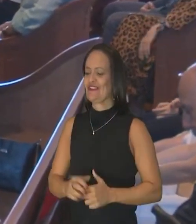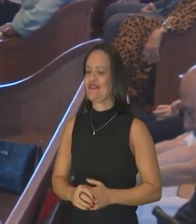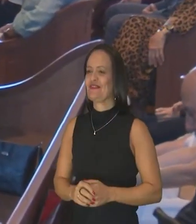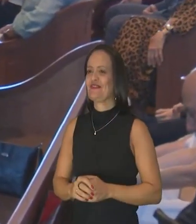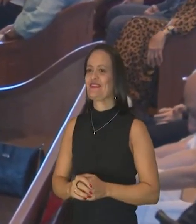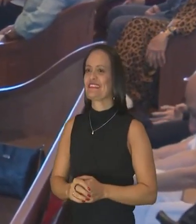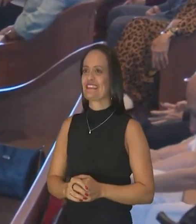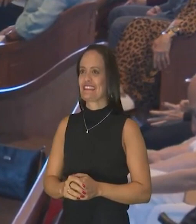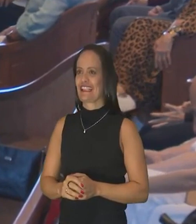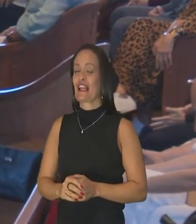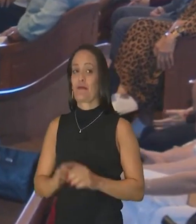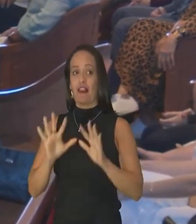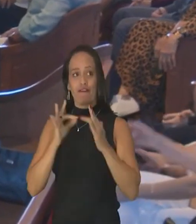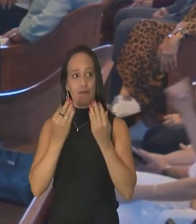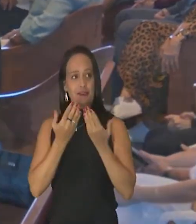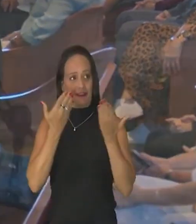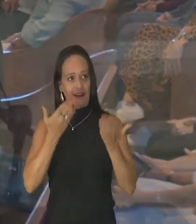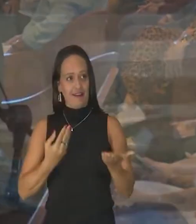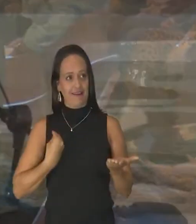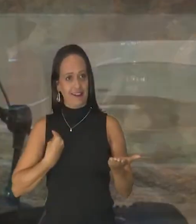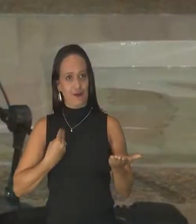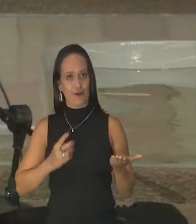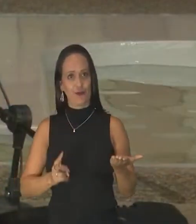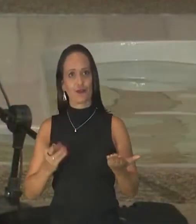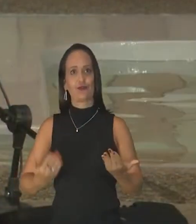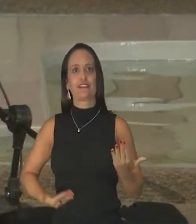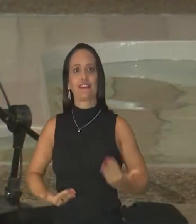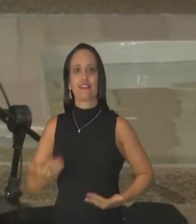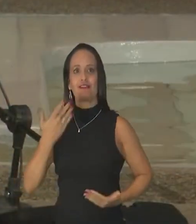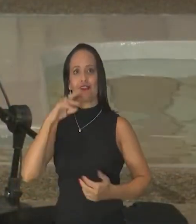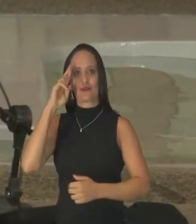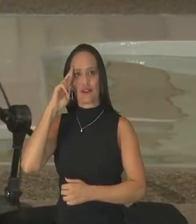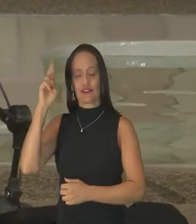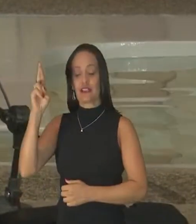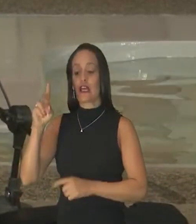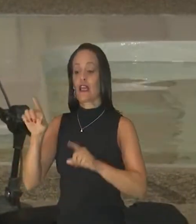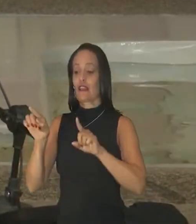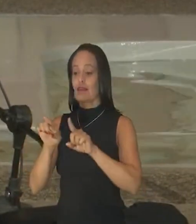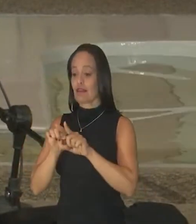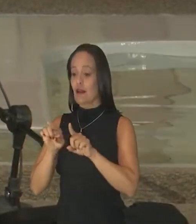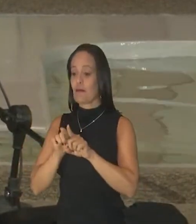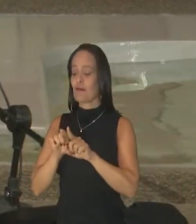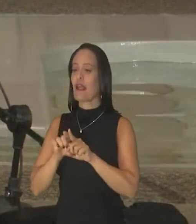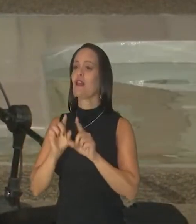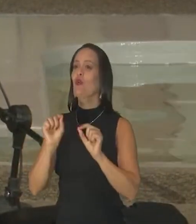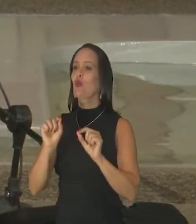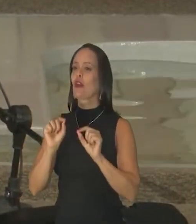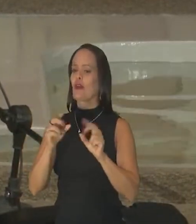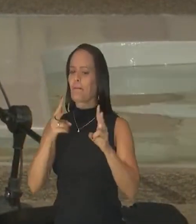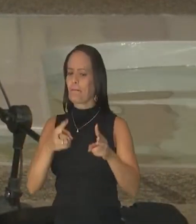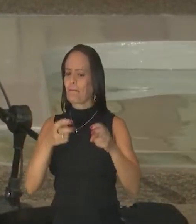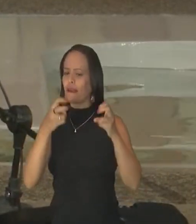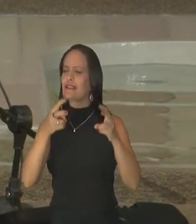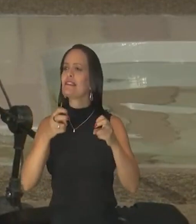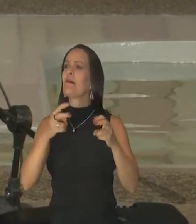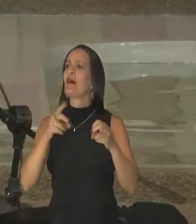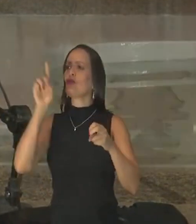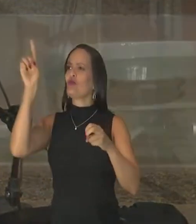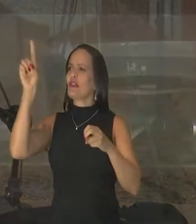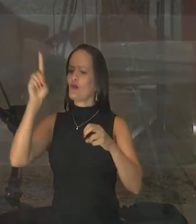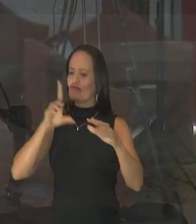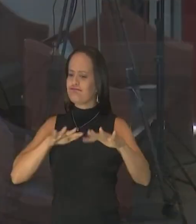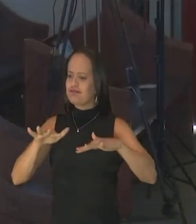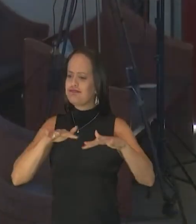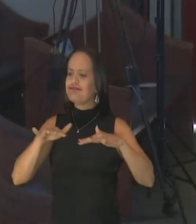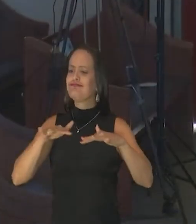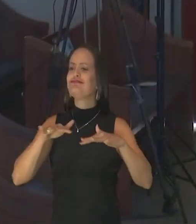pela família que aqui está ainda hoje servindo ao Senhor e também, eu repito, percebendo este mover de Deus, esse